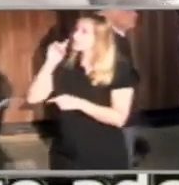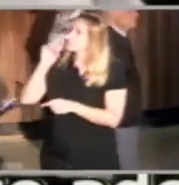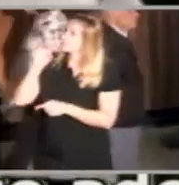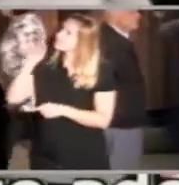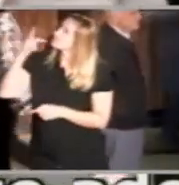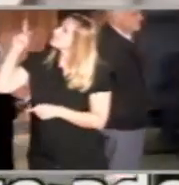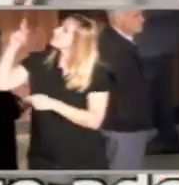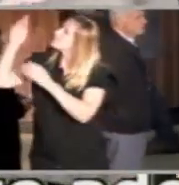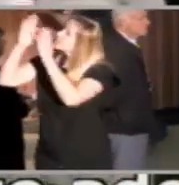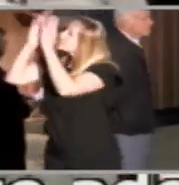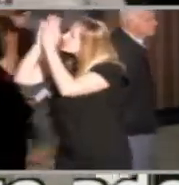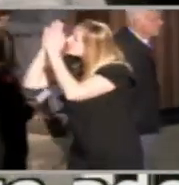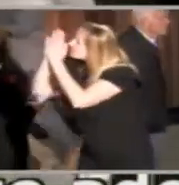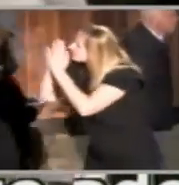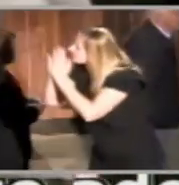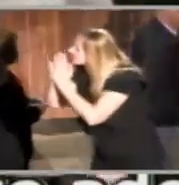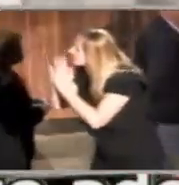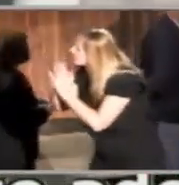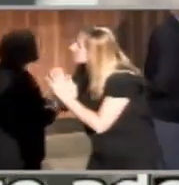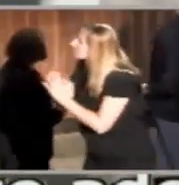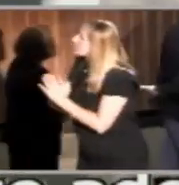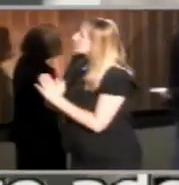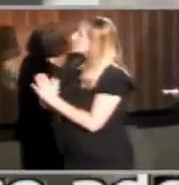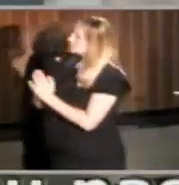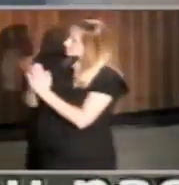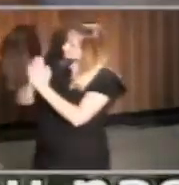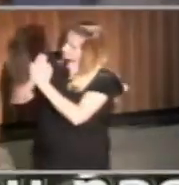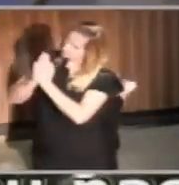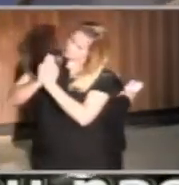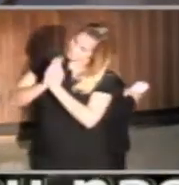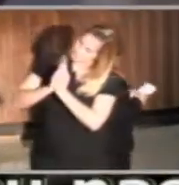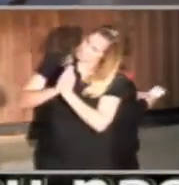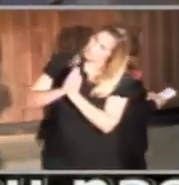Pois pra te adorar,